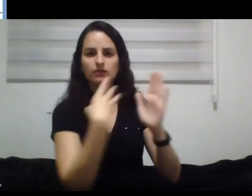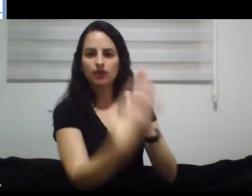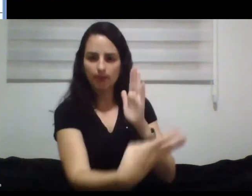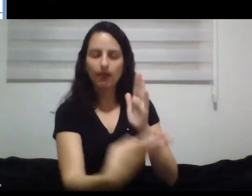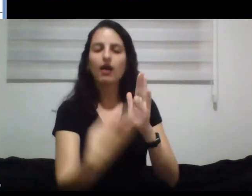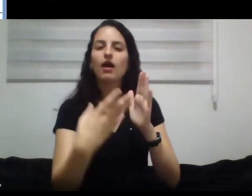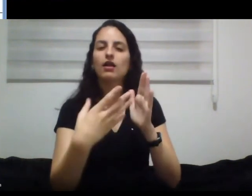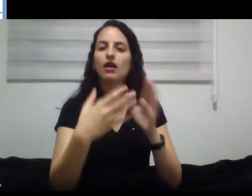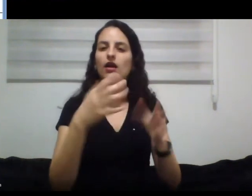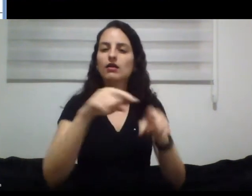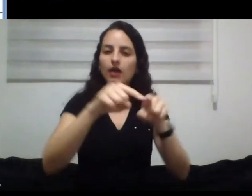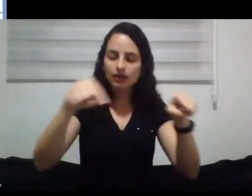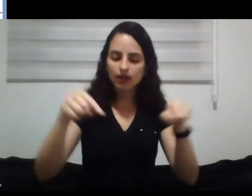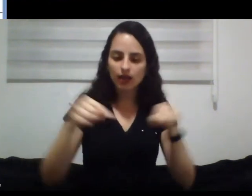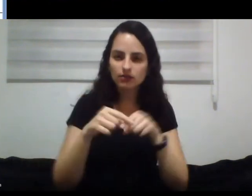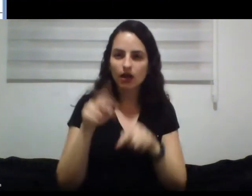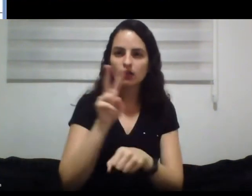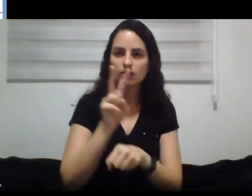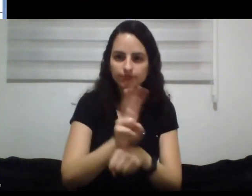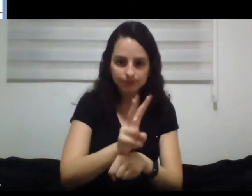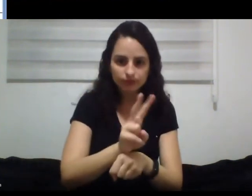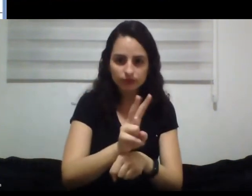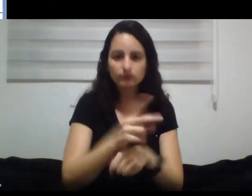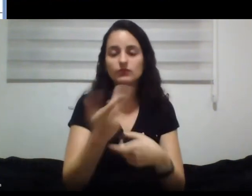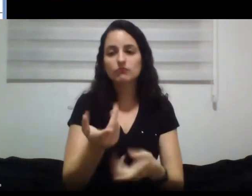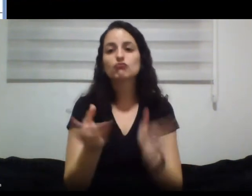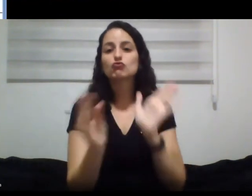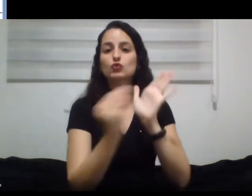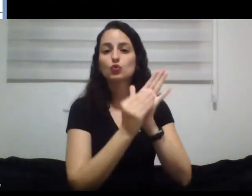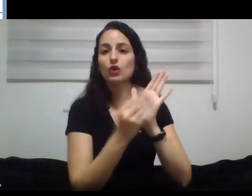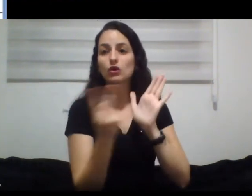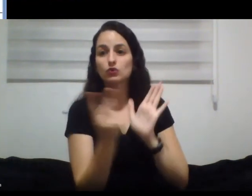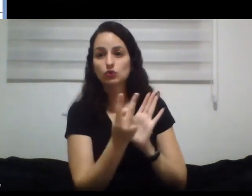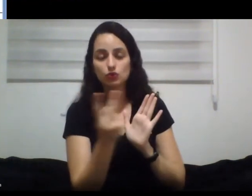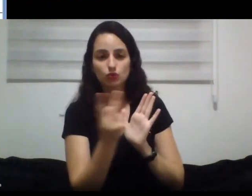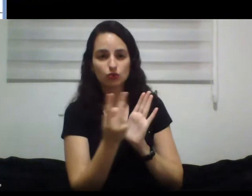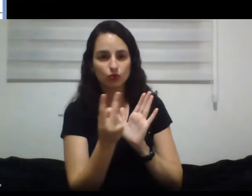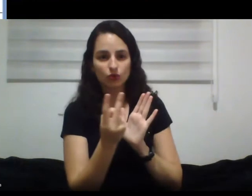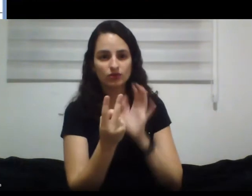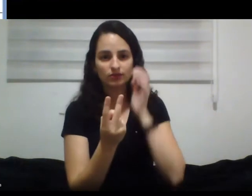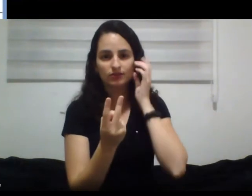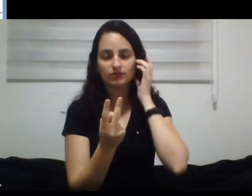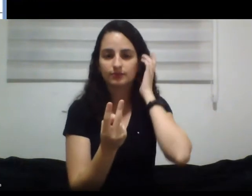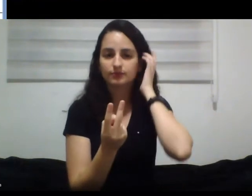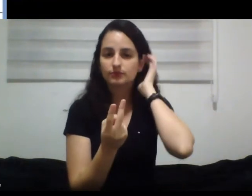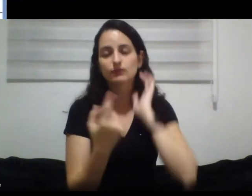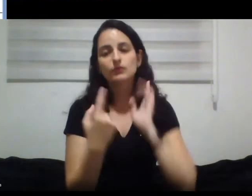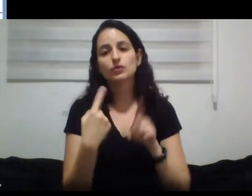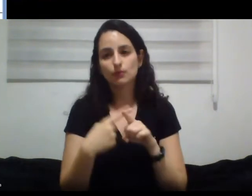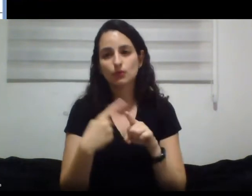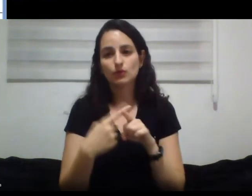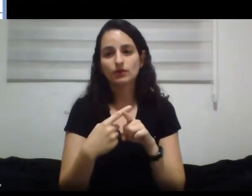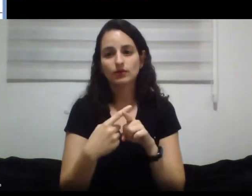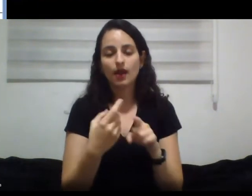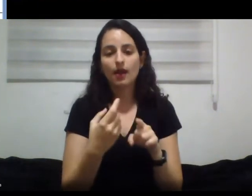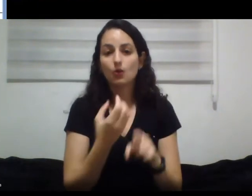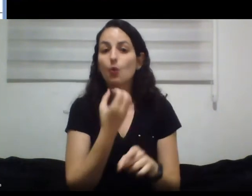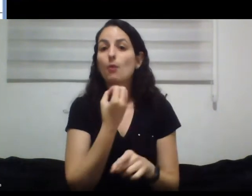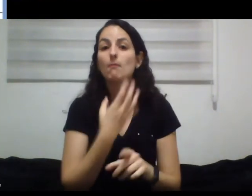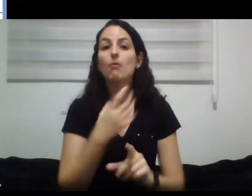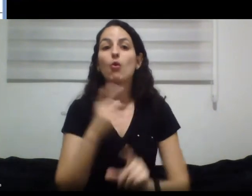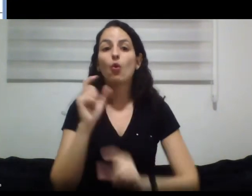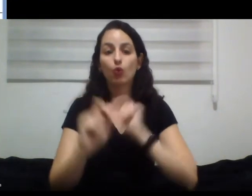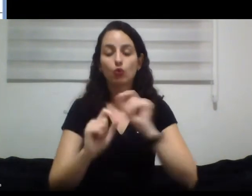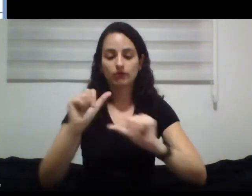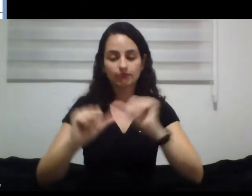os alunos, enfim, todo esse processo mais da automatização e controle sobre a própria